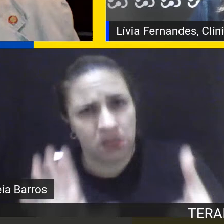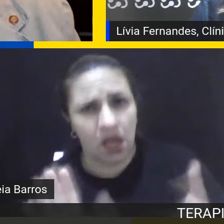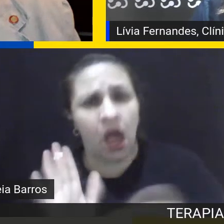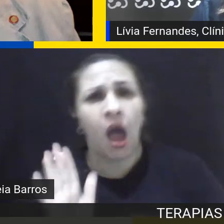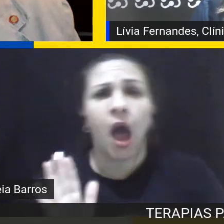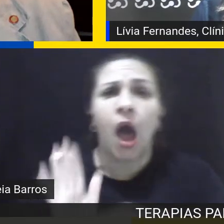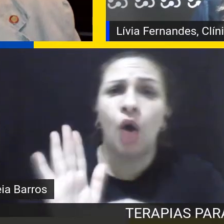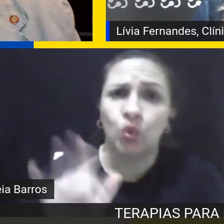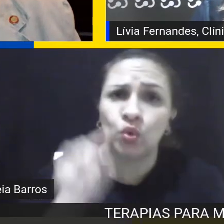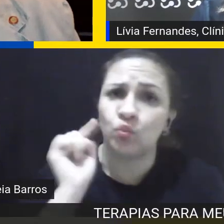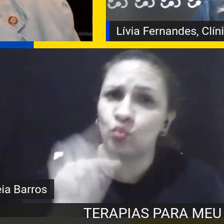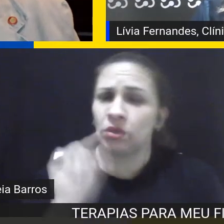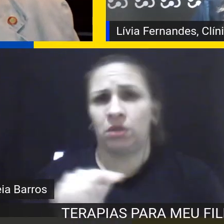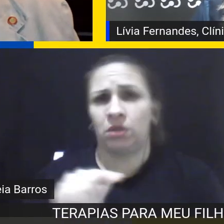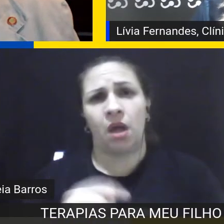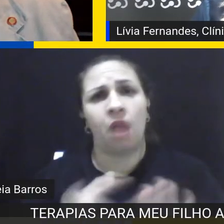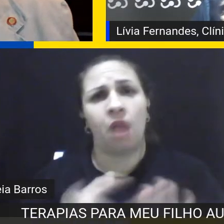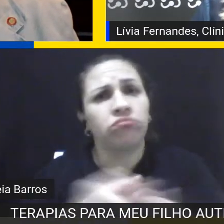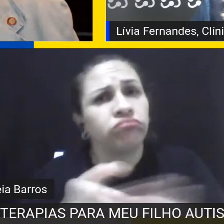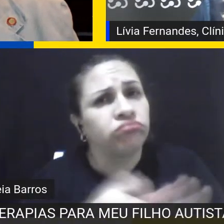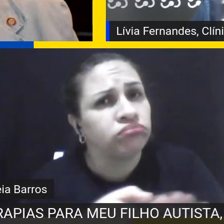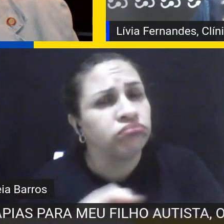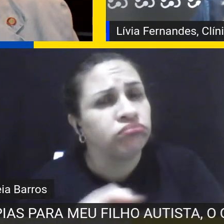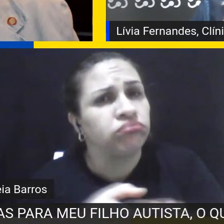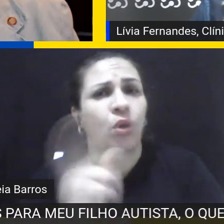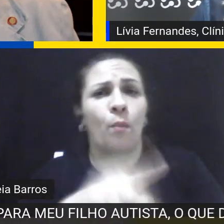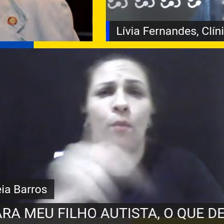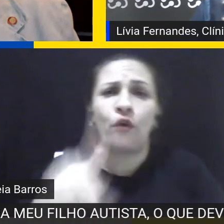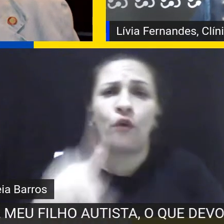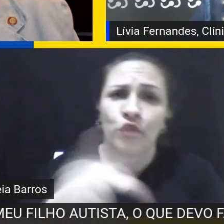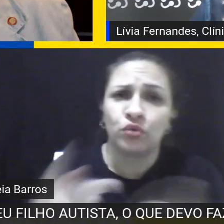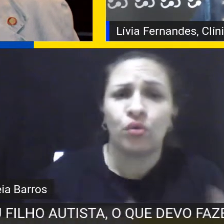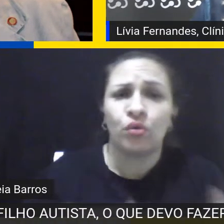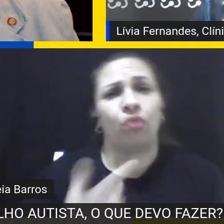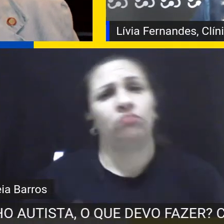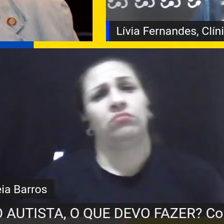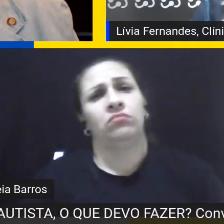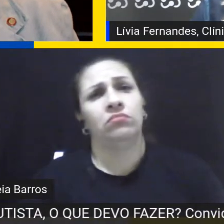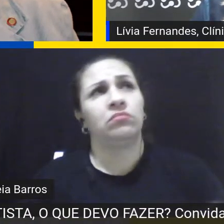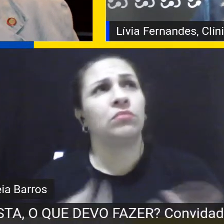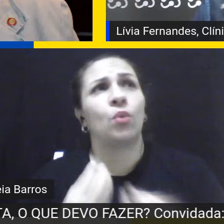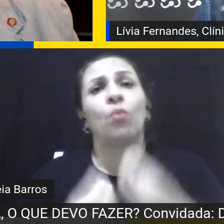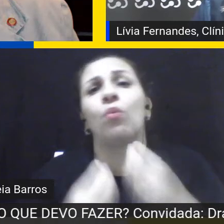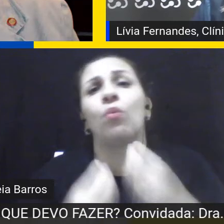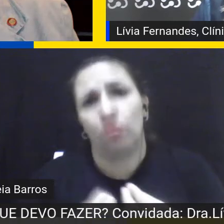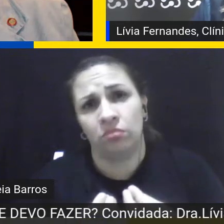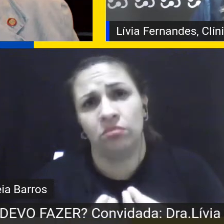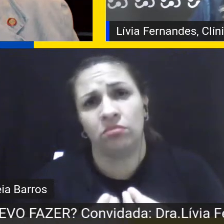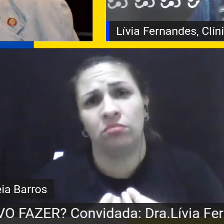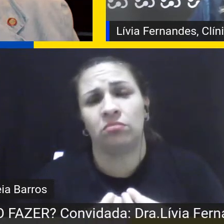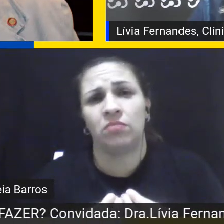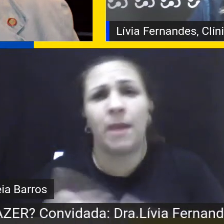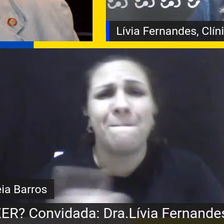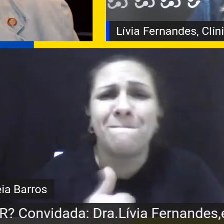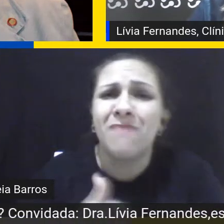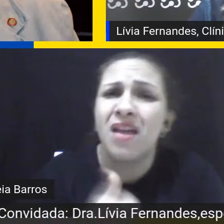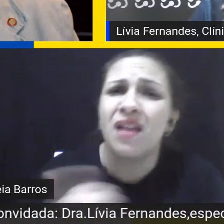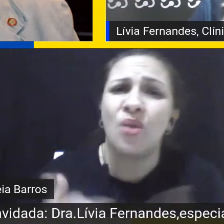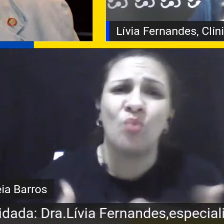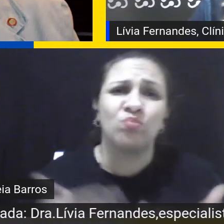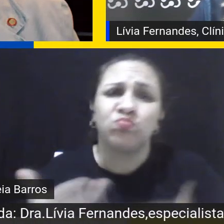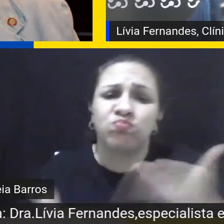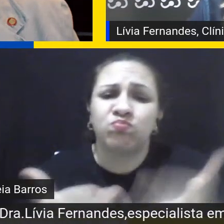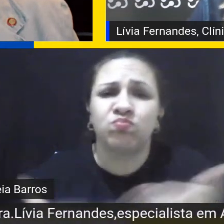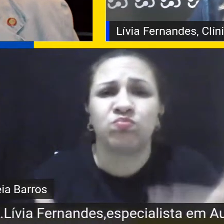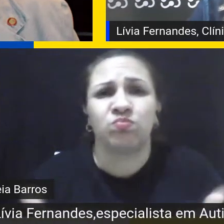ajudar vocês, orientar o professor, né? De como ter melhor manejo com a